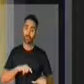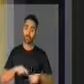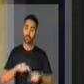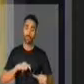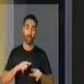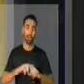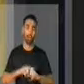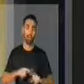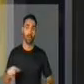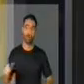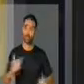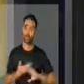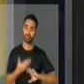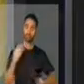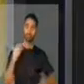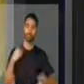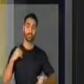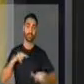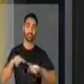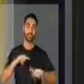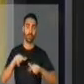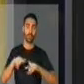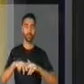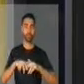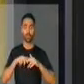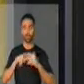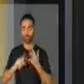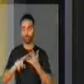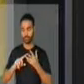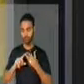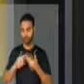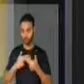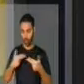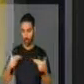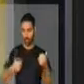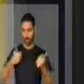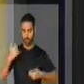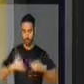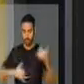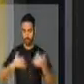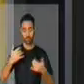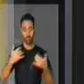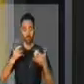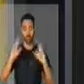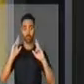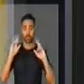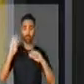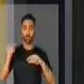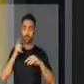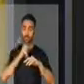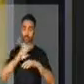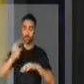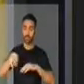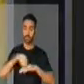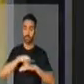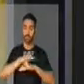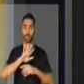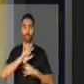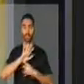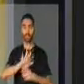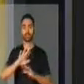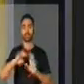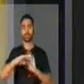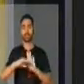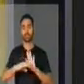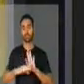afastando do trabalho. Enfim, são muitas considerações a se fazer, eu espero ter apresentado alguns pontos